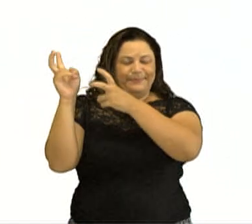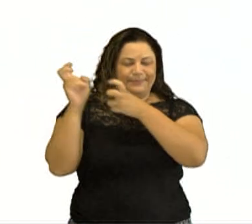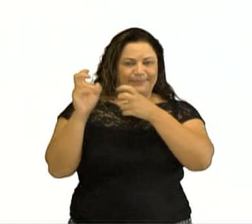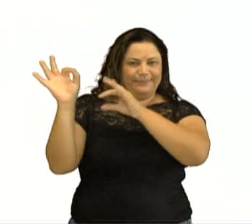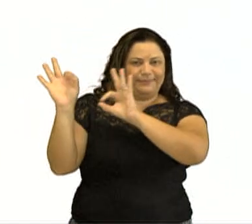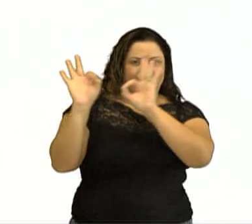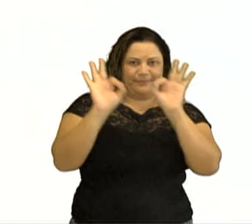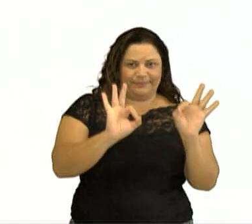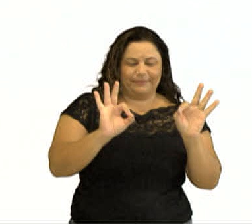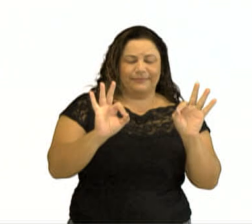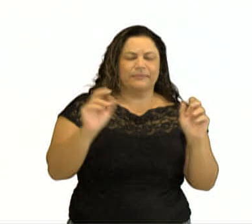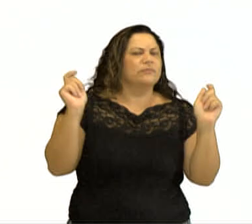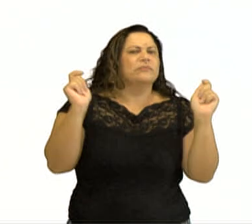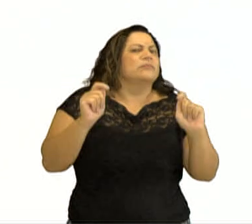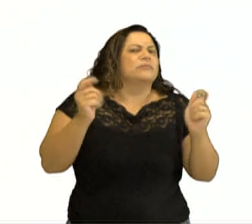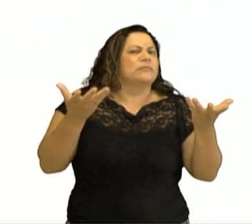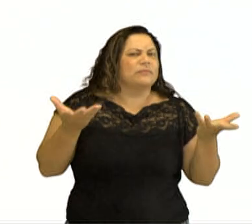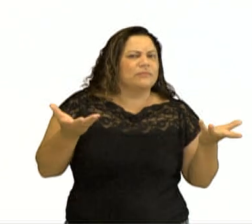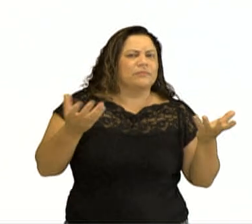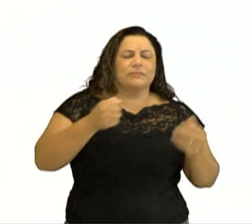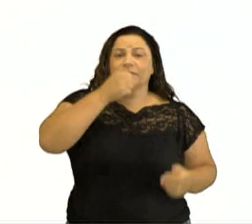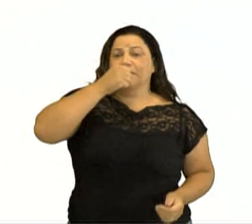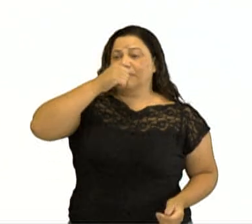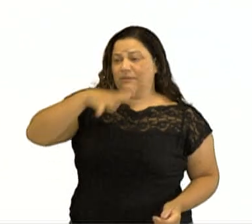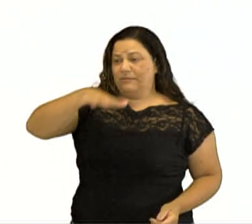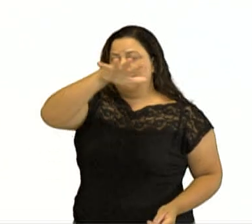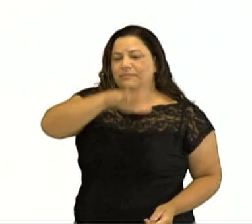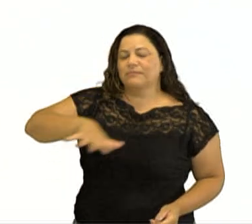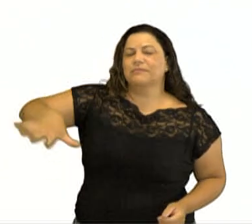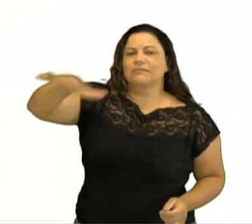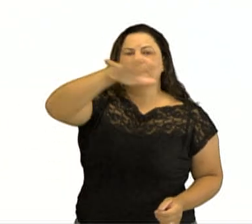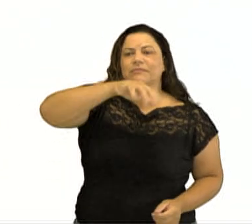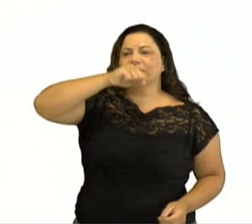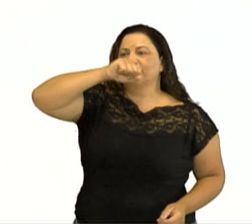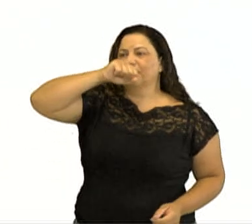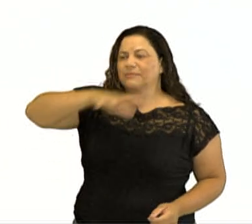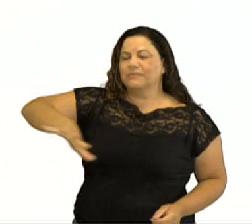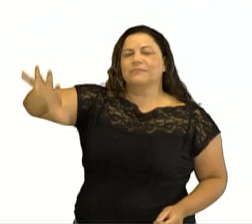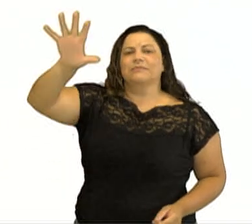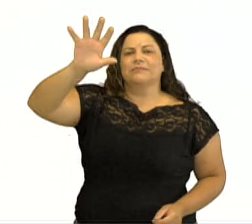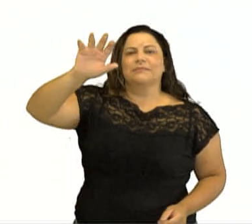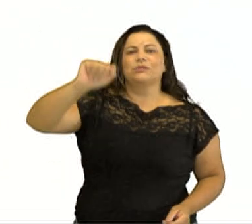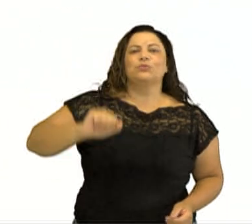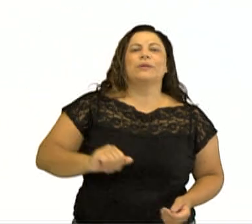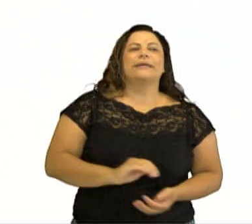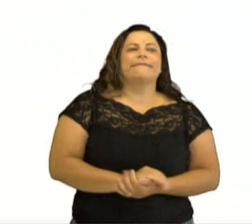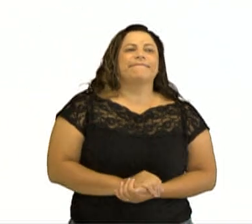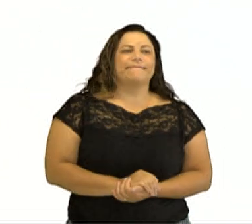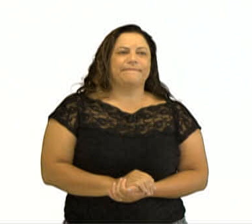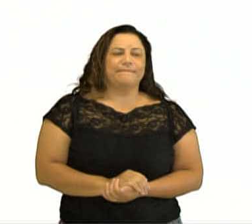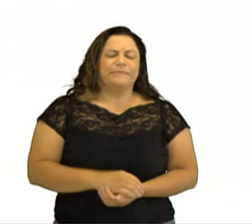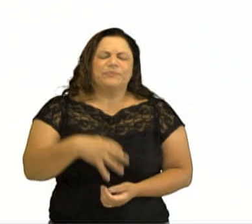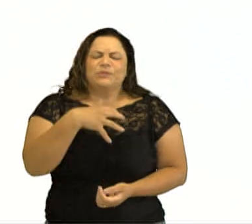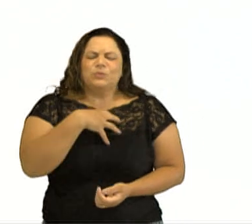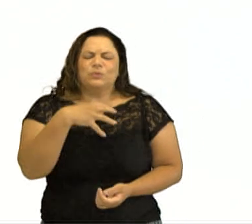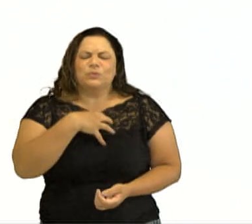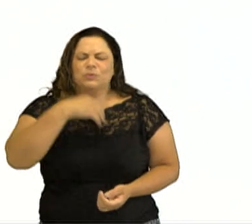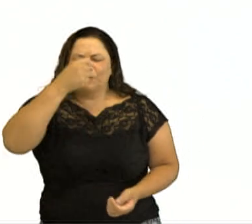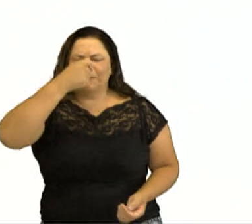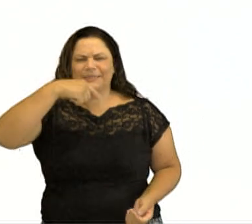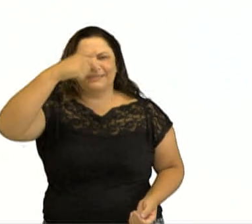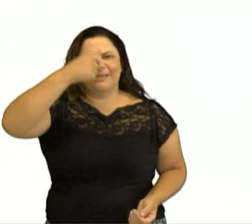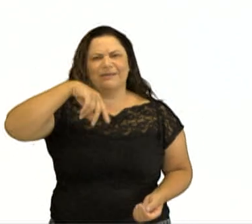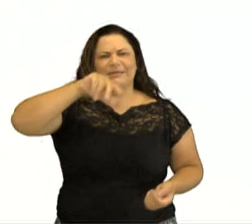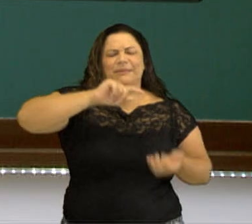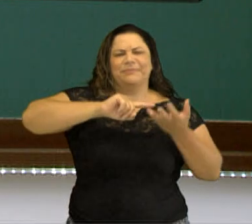pode ser transmitido? Através de gotículas que podem ser jogadas pelo ar. Os sintomas da gripe são vários.